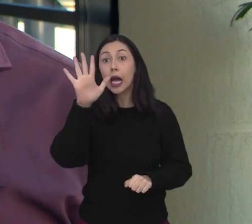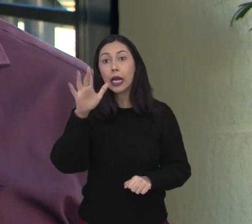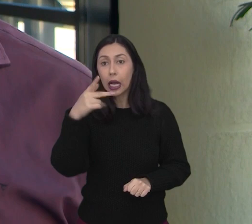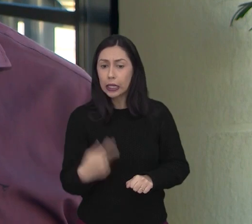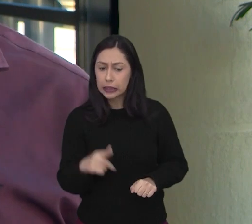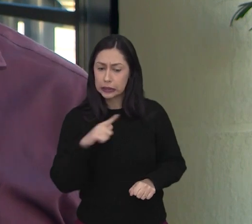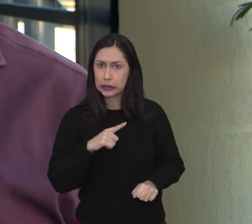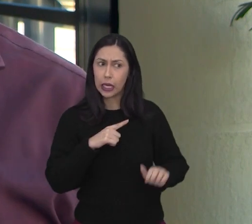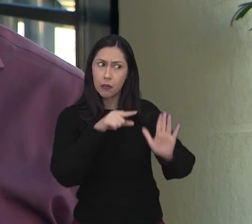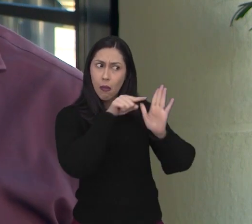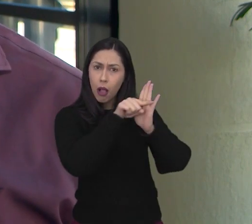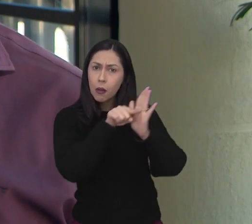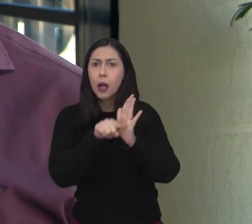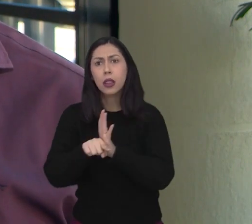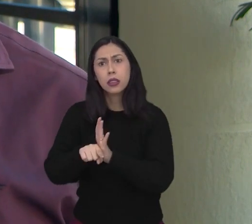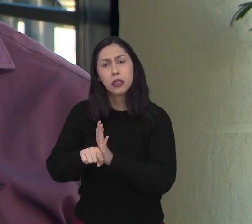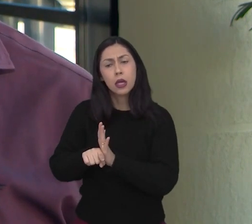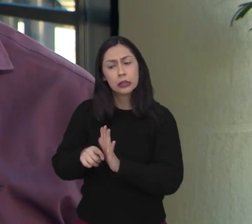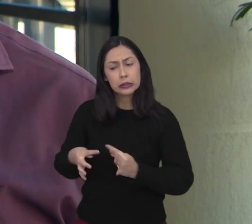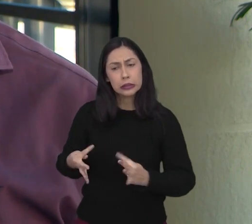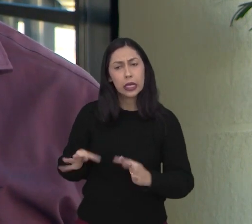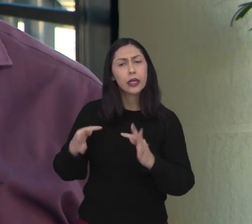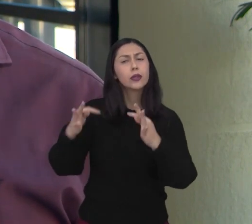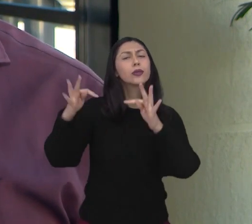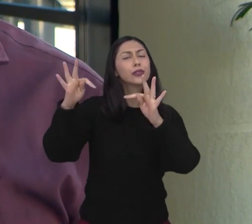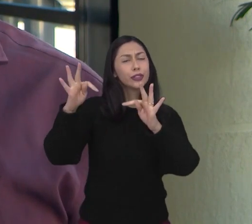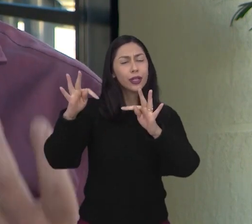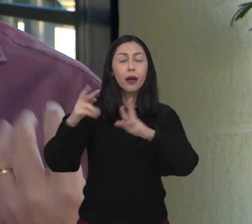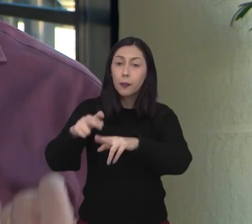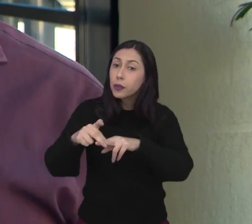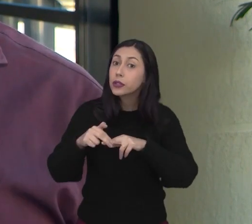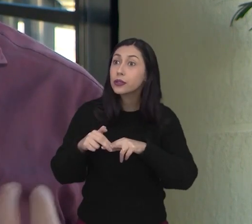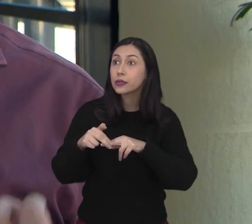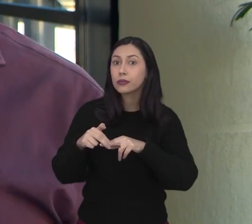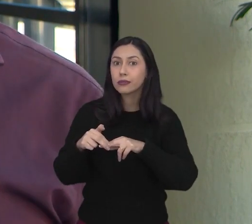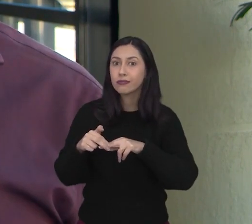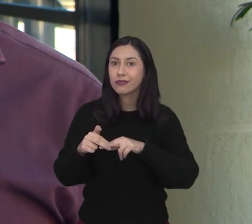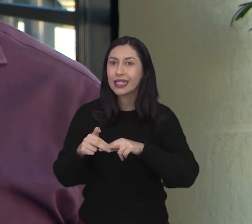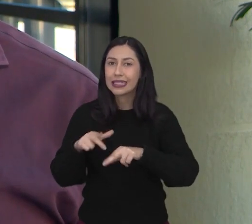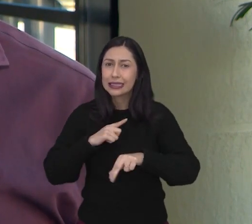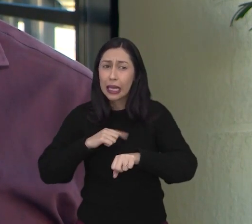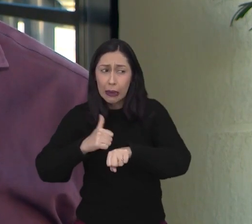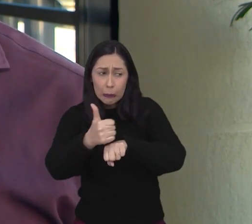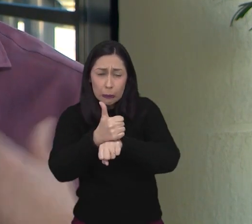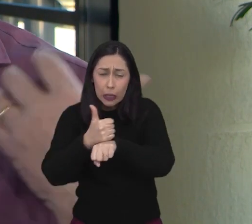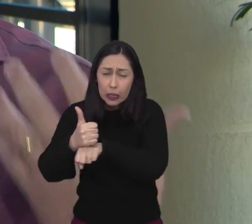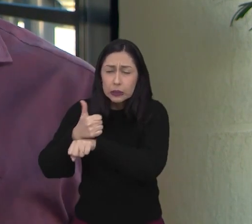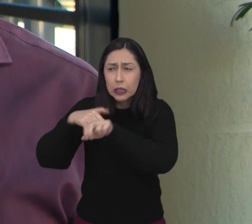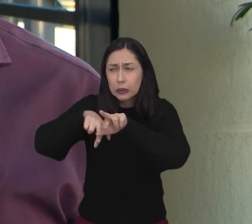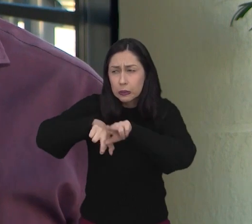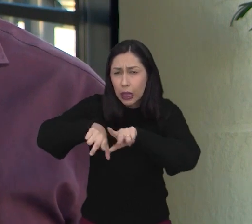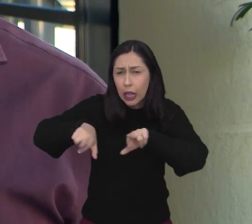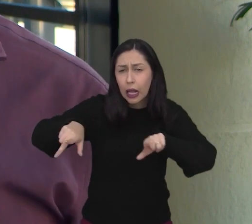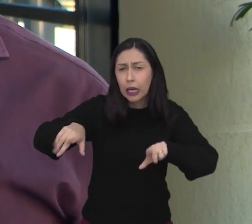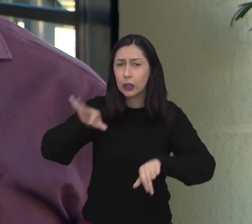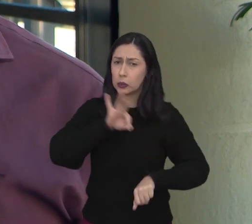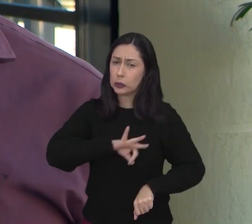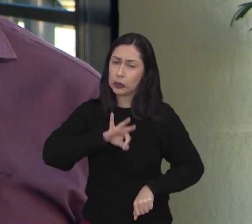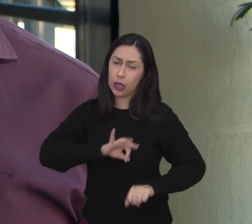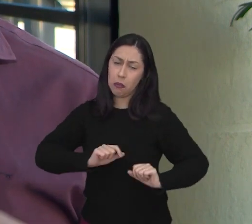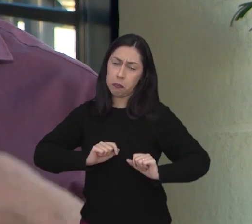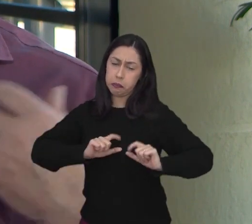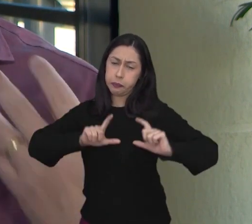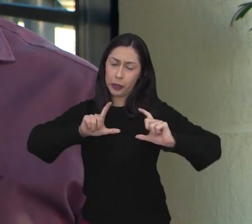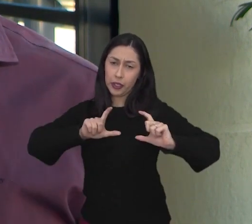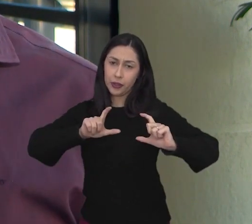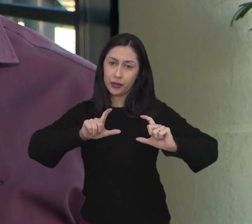cara. A nossa região é uma região muito de pesquisa e tecnologia, então não é uma mão de obra mais simples que vem para cá, é uma mão de obra mais especializada,